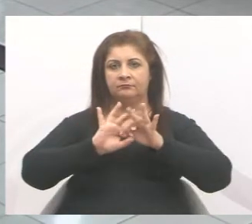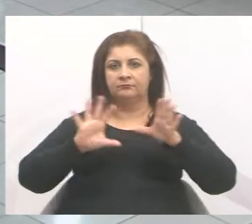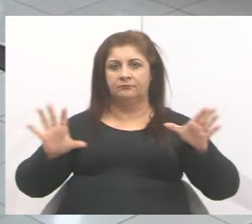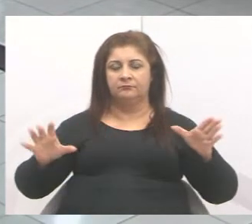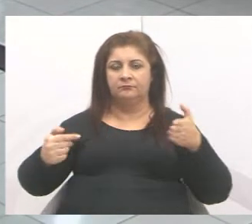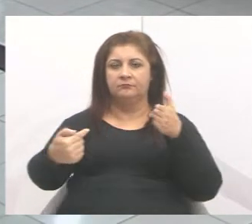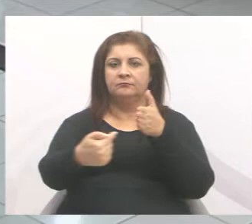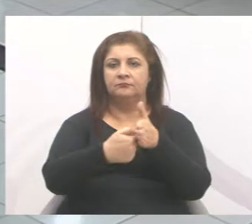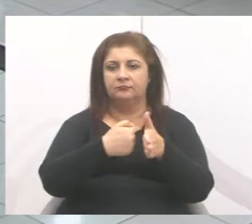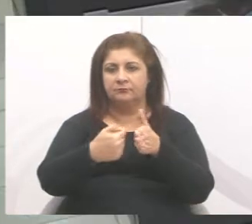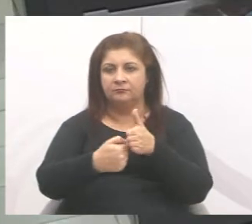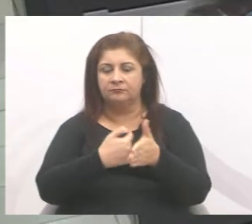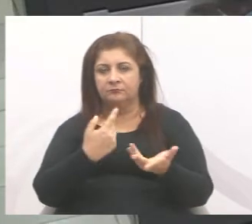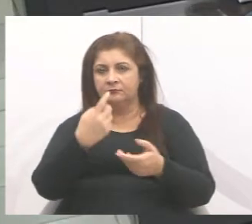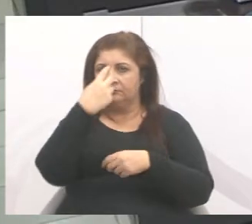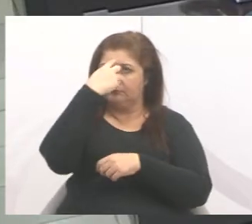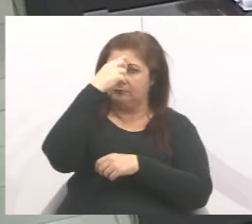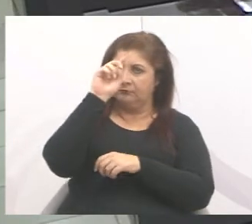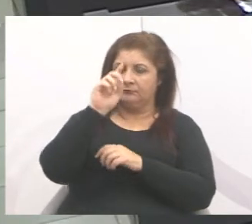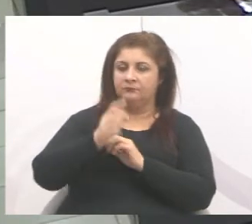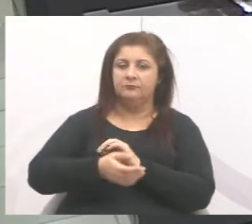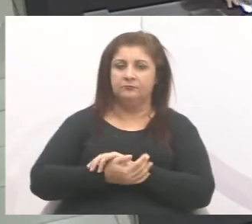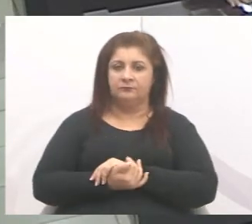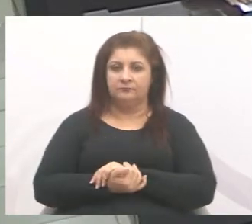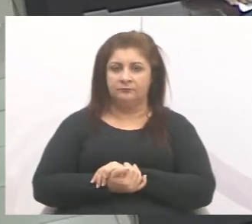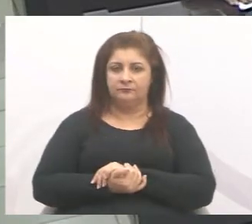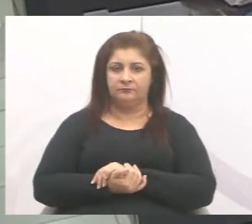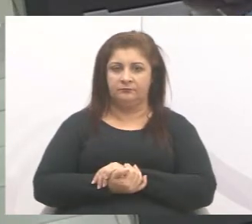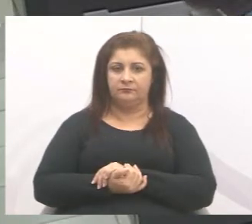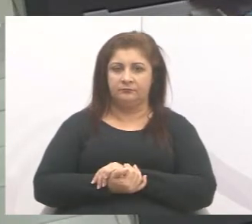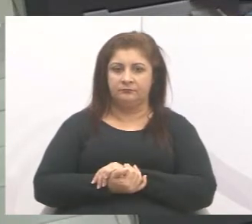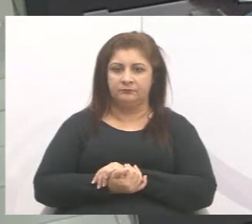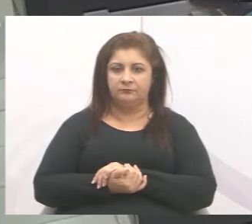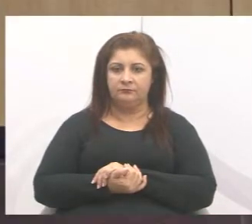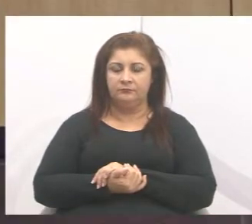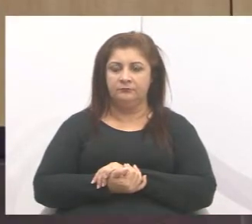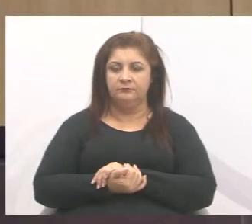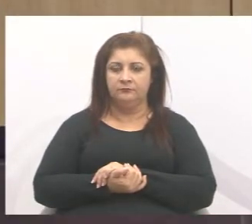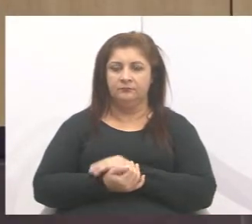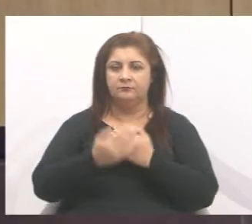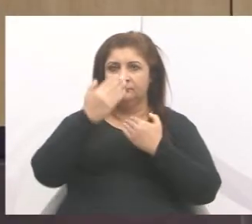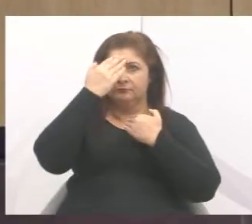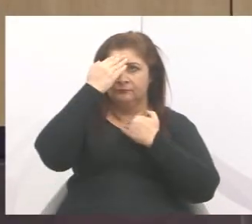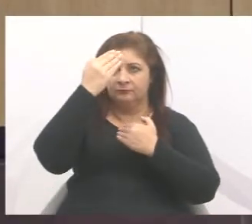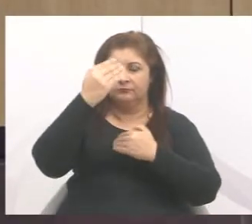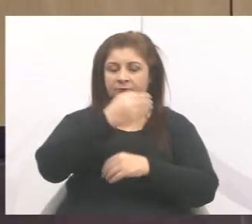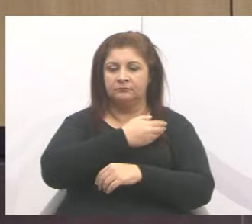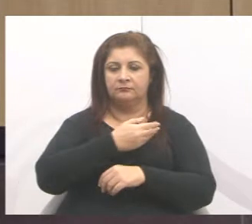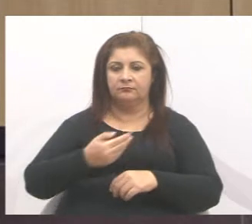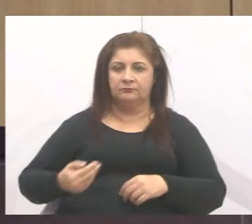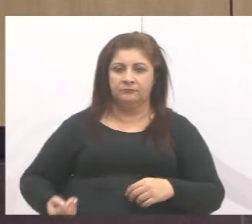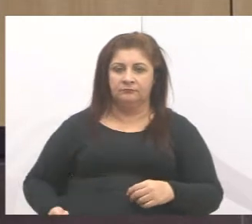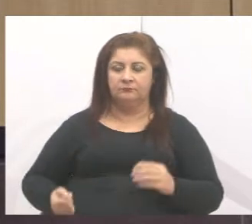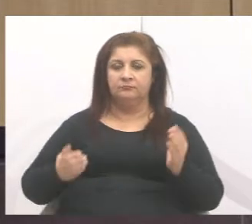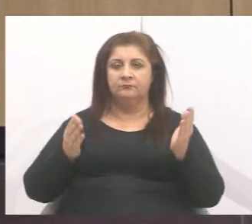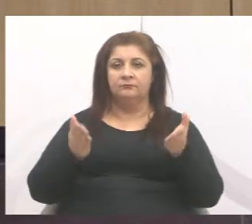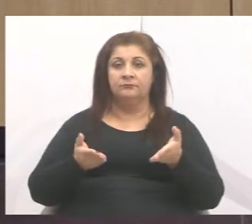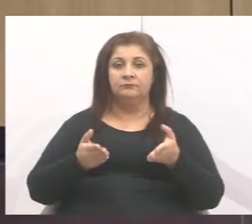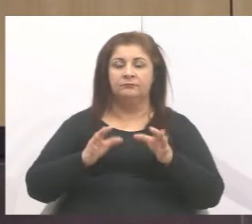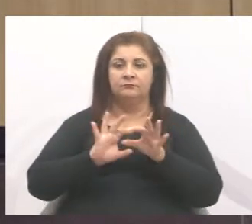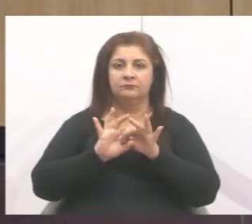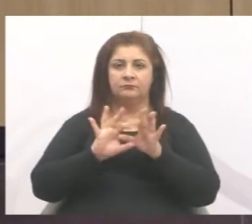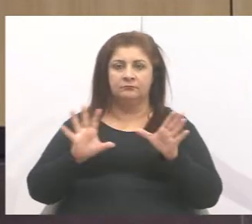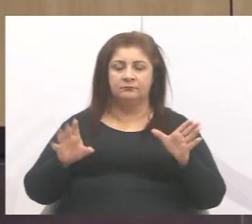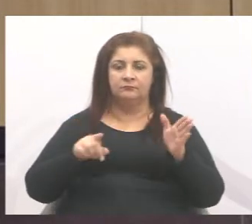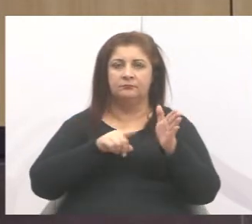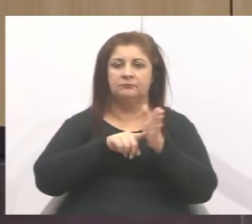para questionamentos, dúvidas. Agradeço ao senhor secretário pela explanação e, nesse momento, abro a palavra aos